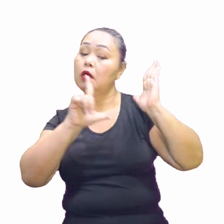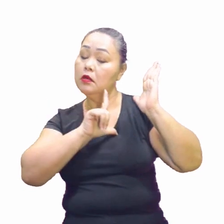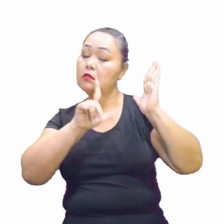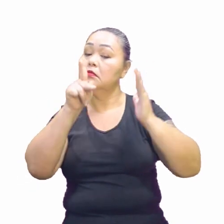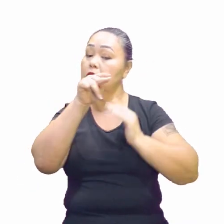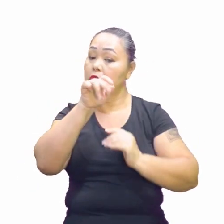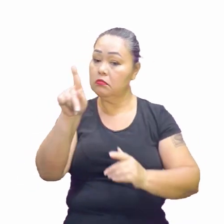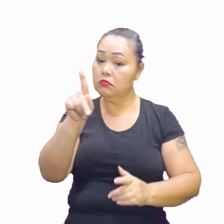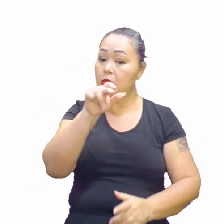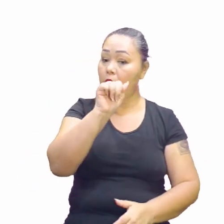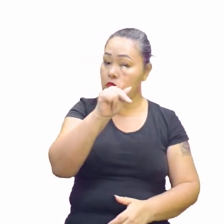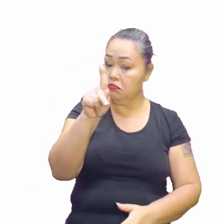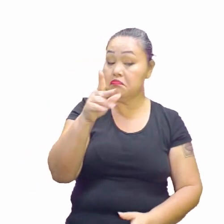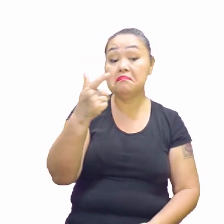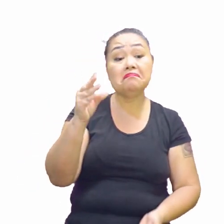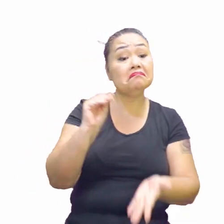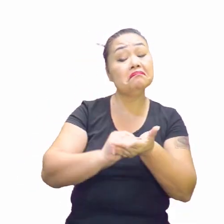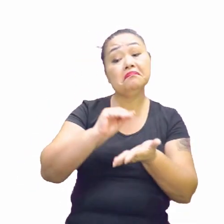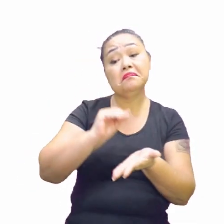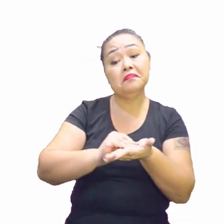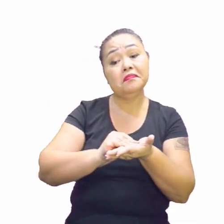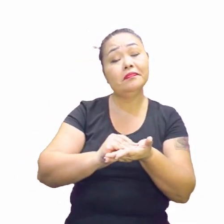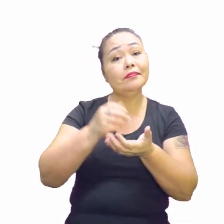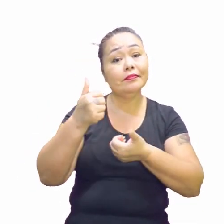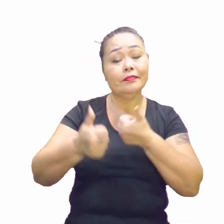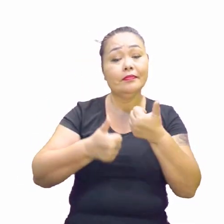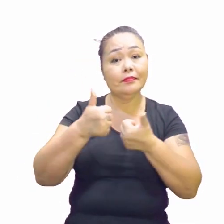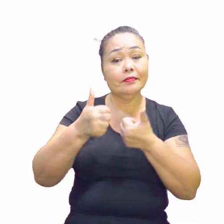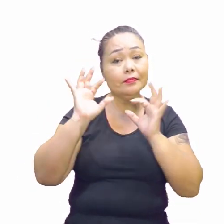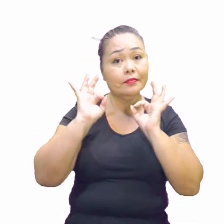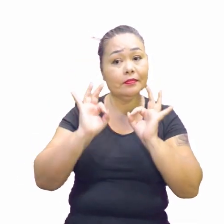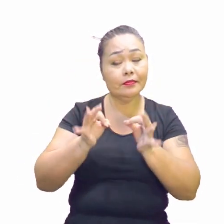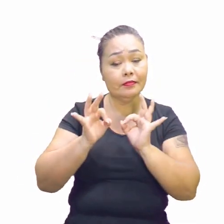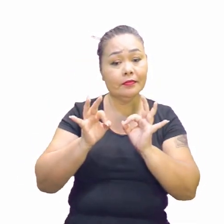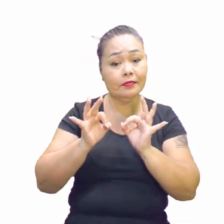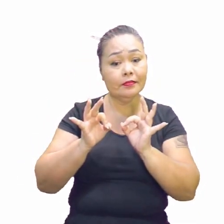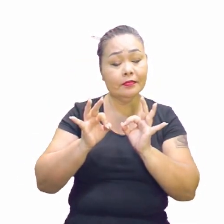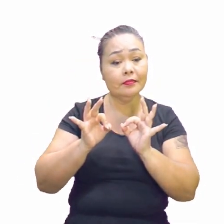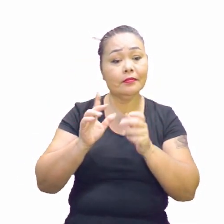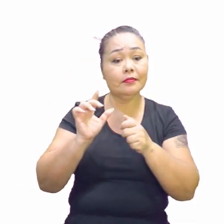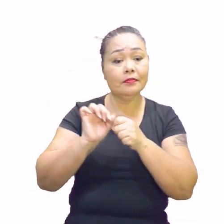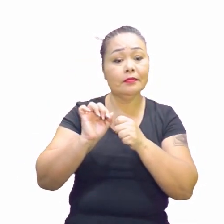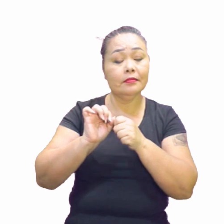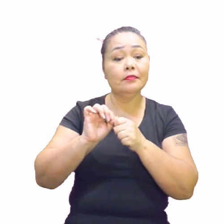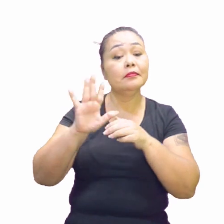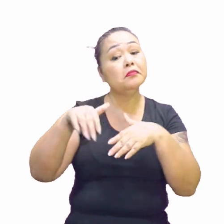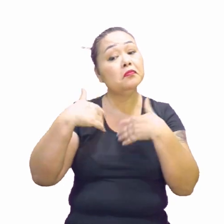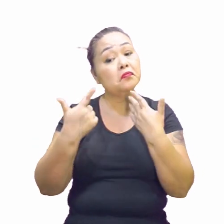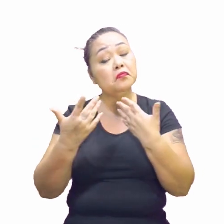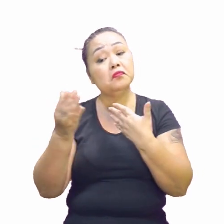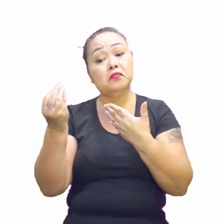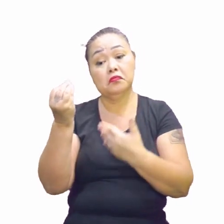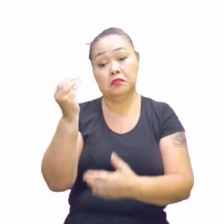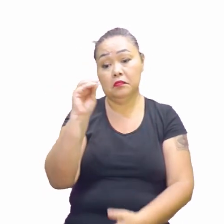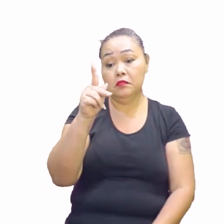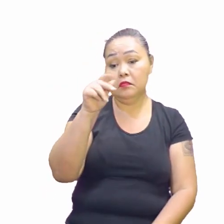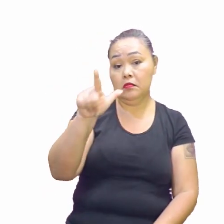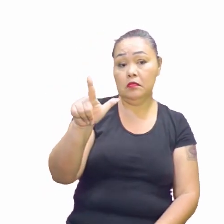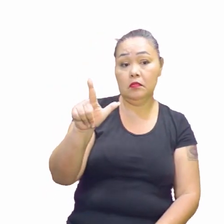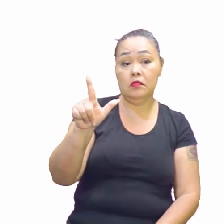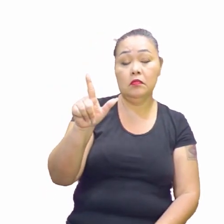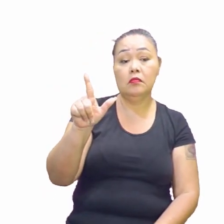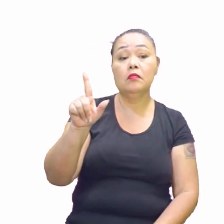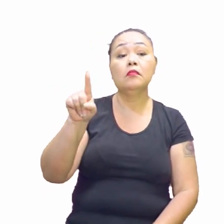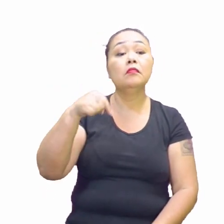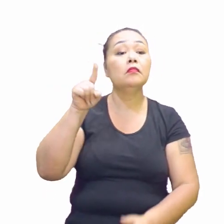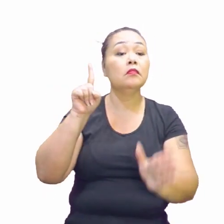plural e não foi colocado. Belezinha? Acertaram a questão? É o único local que admite o plural. Vamos ver aqui,